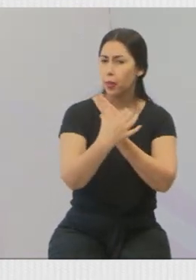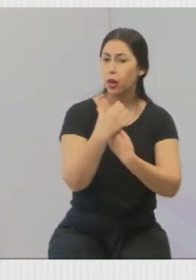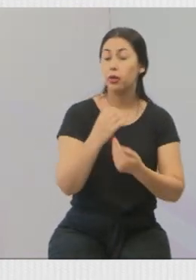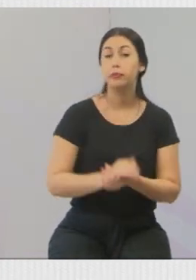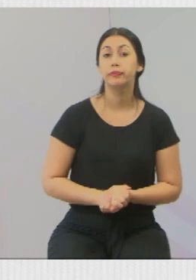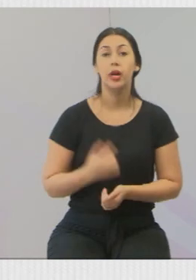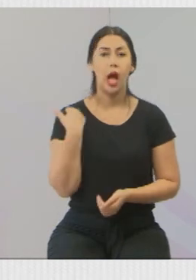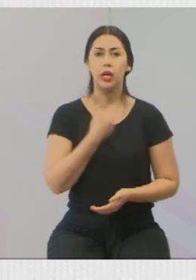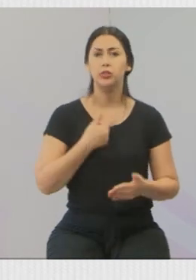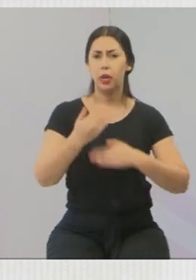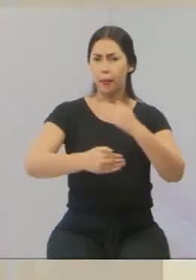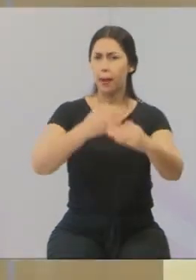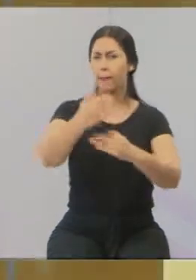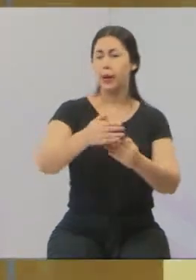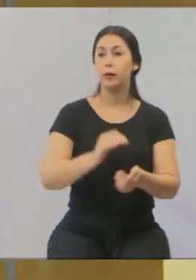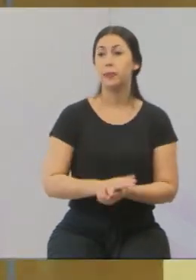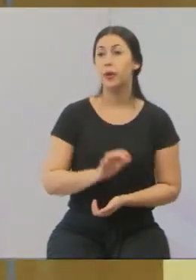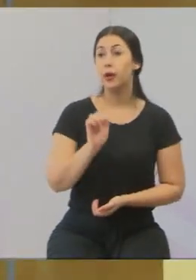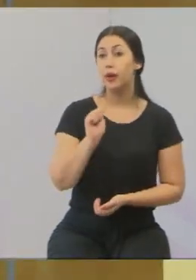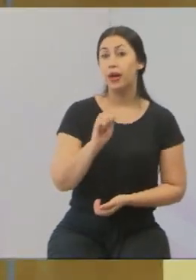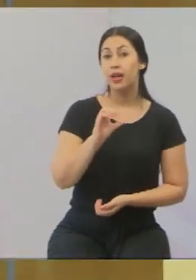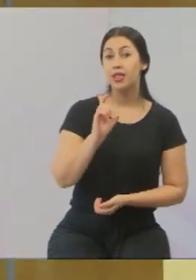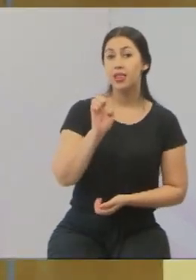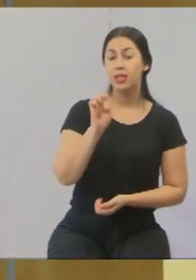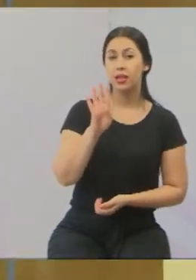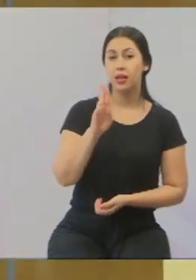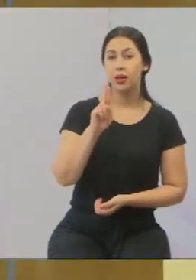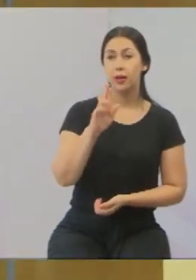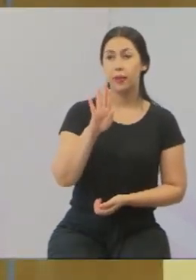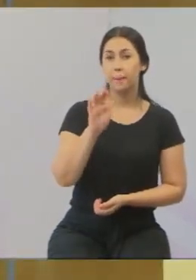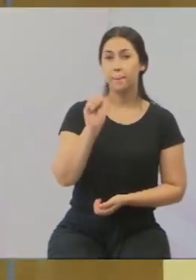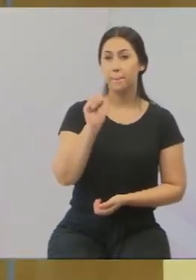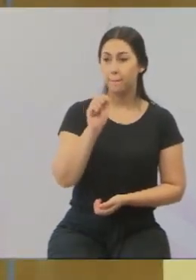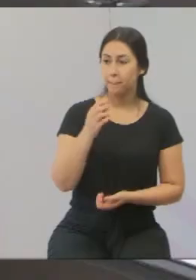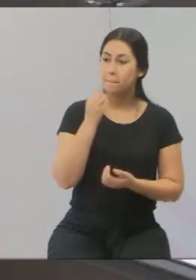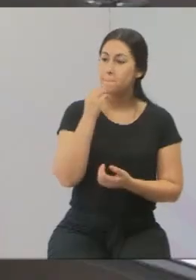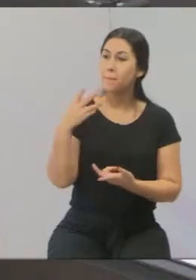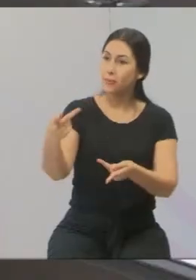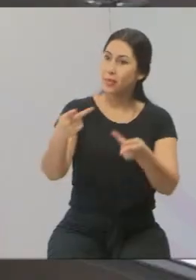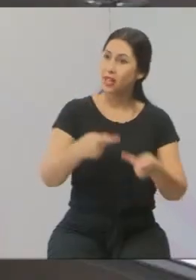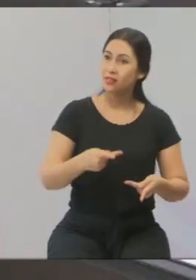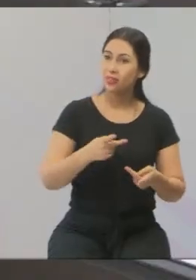e vamos tocando em frente, né, Derbal? Derbal, seja bem-vindo, essa cadeira sempre foi sua.